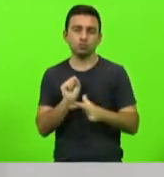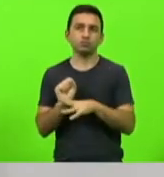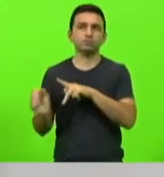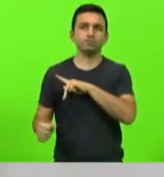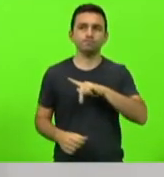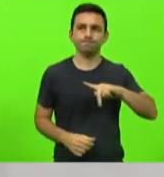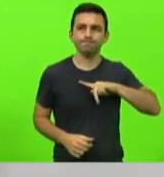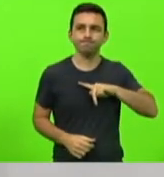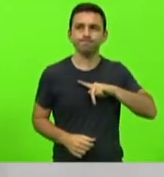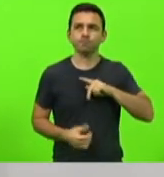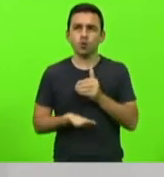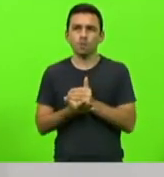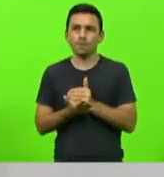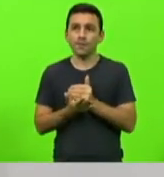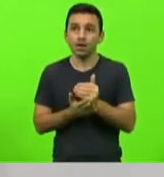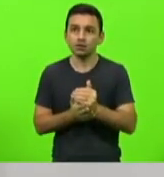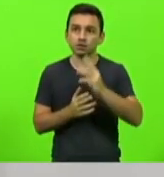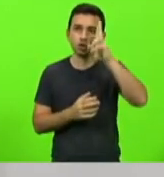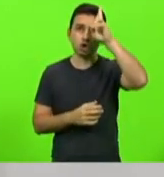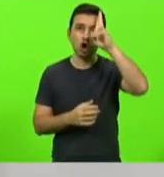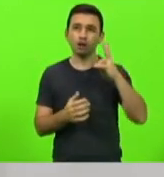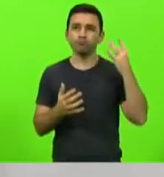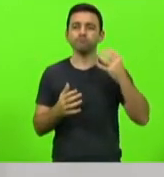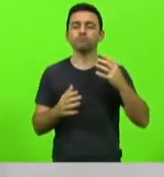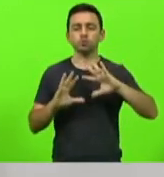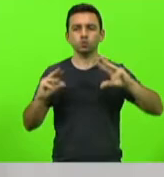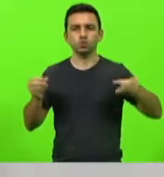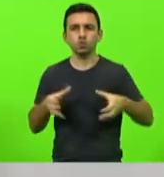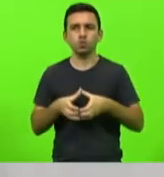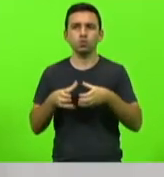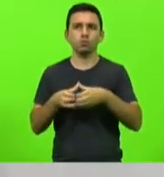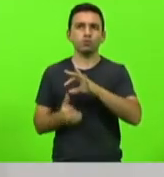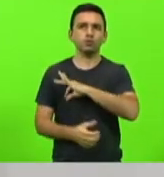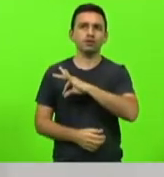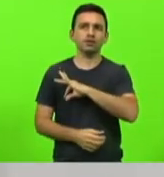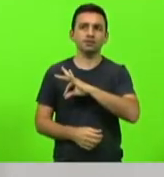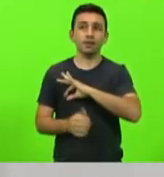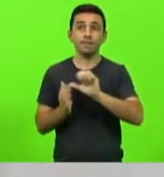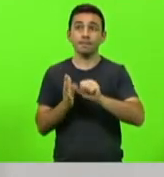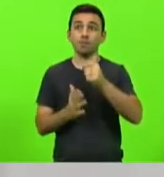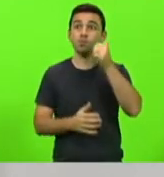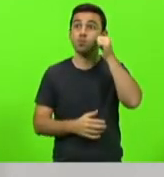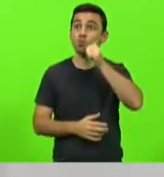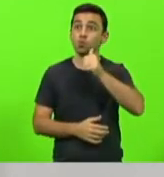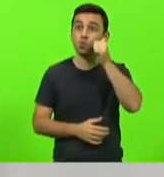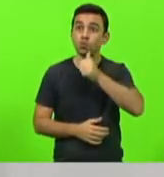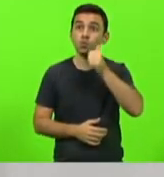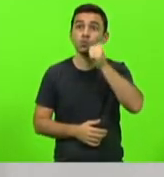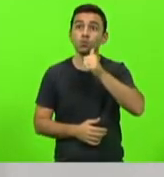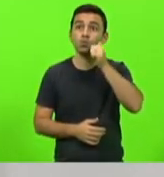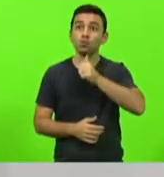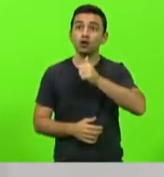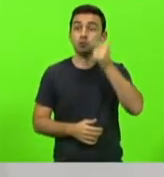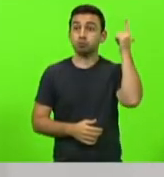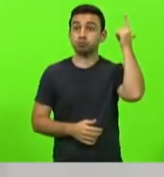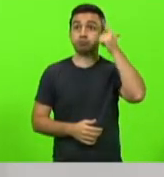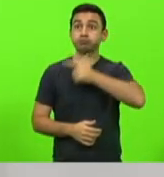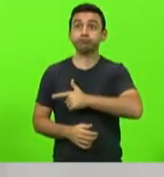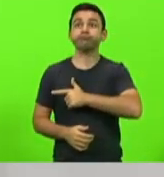entrando para a história das forças policiais do Brasil como a primeira mulher a alcançar tal